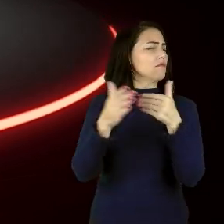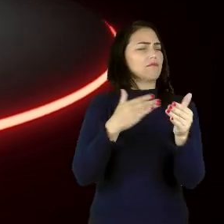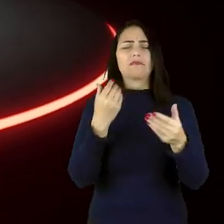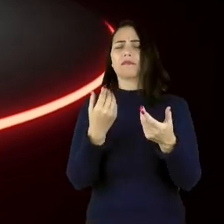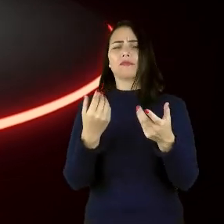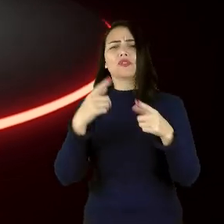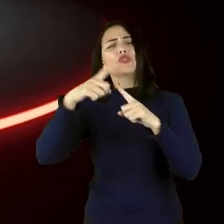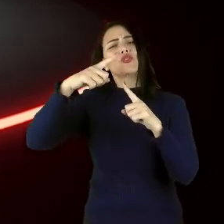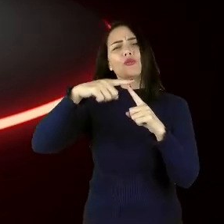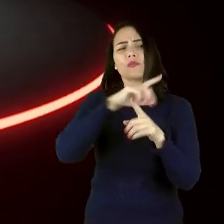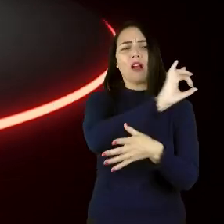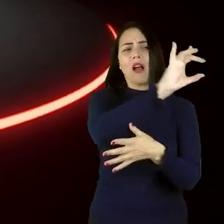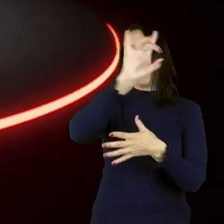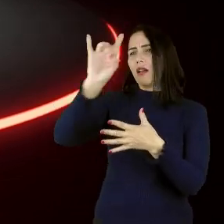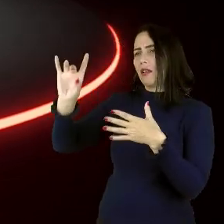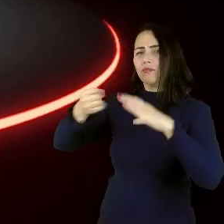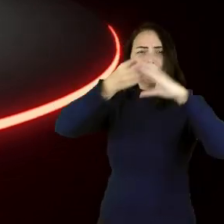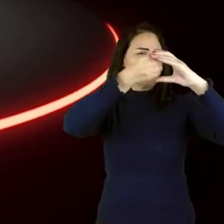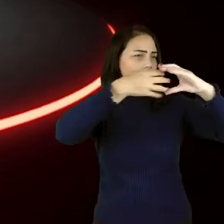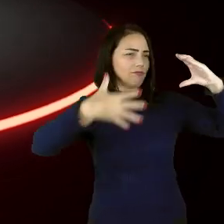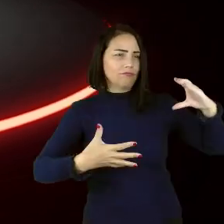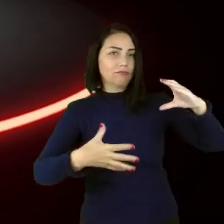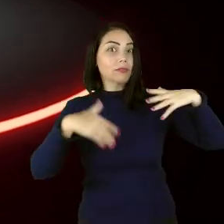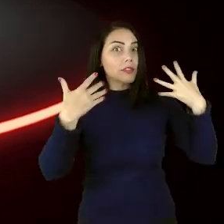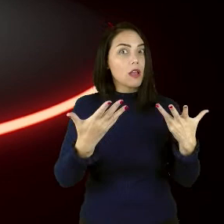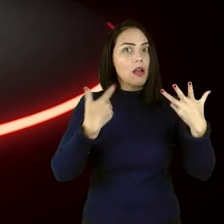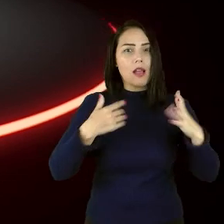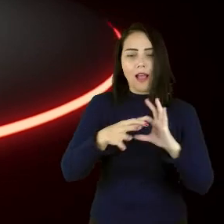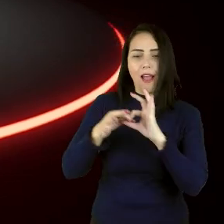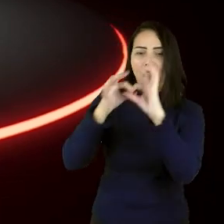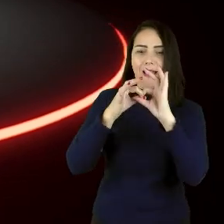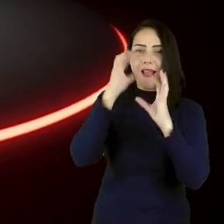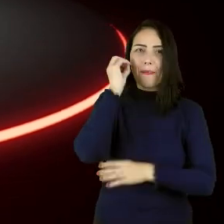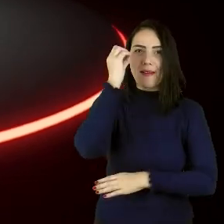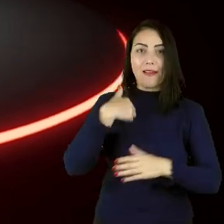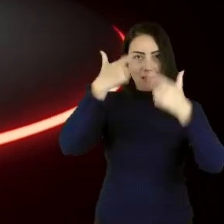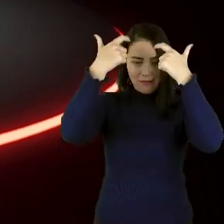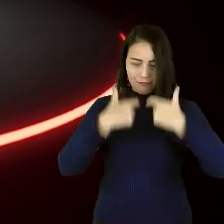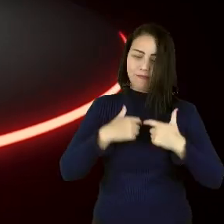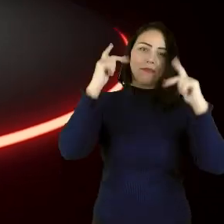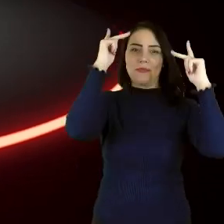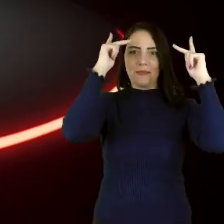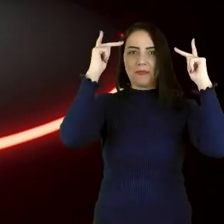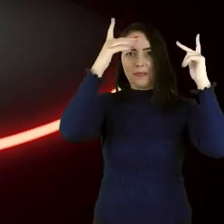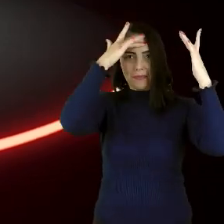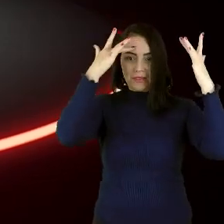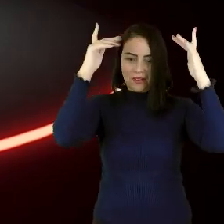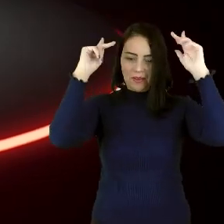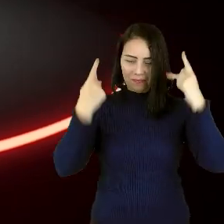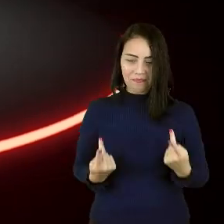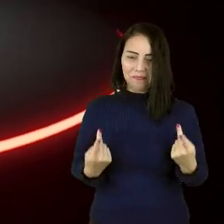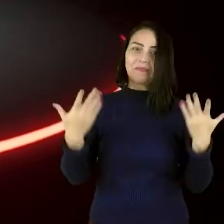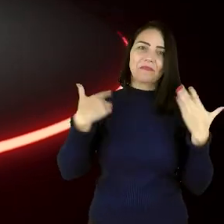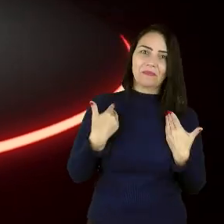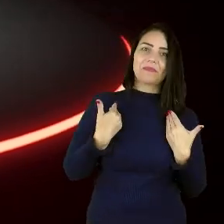condição física de cada um. Foi então que, unindo a experiência como pessoa com deficiência, a paixão pelo urbanismo